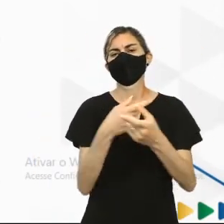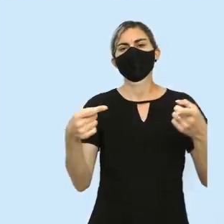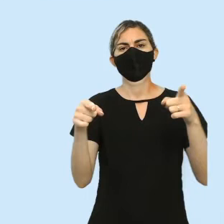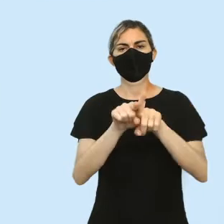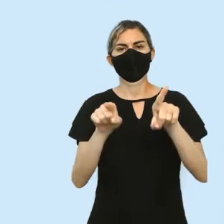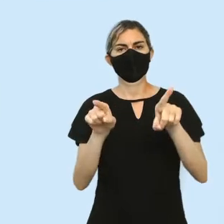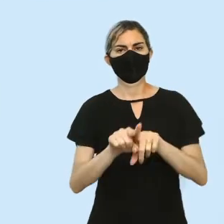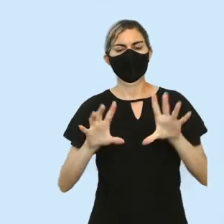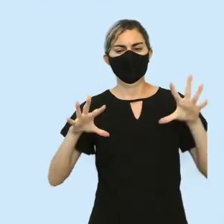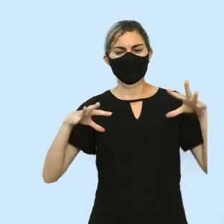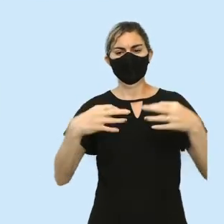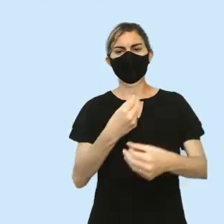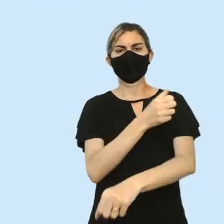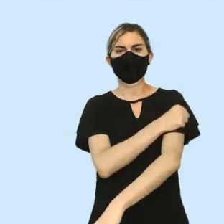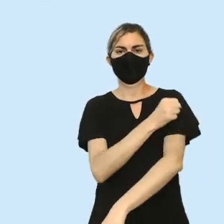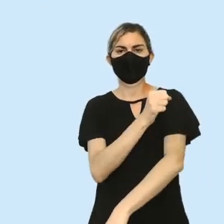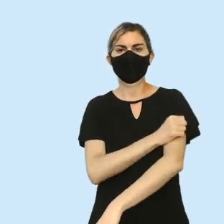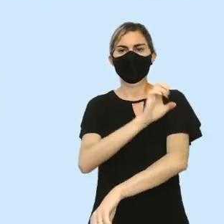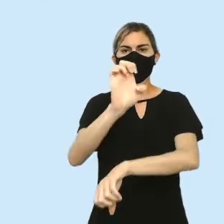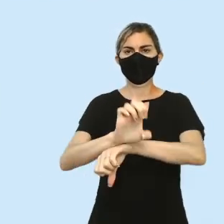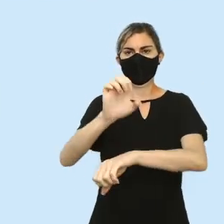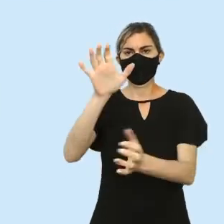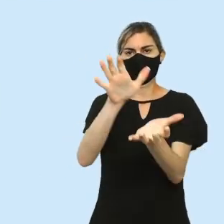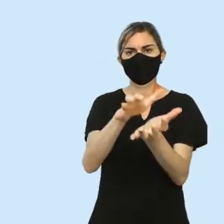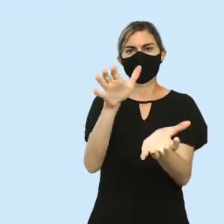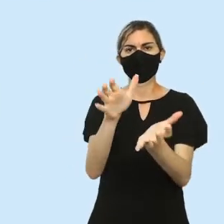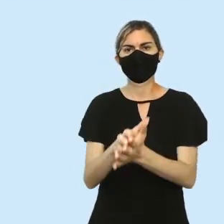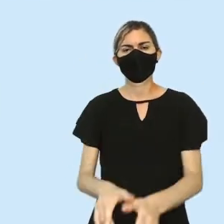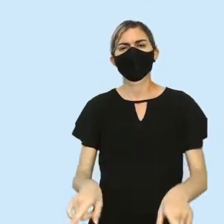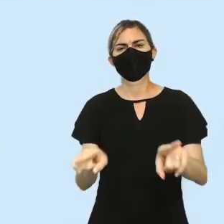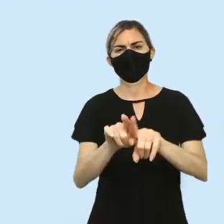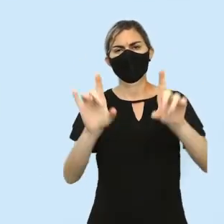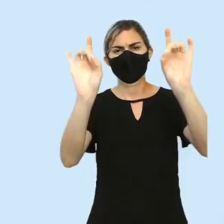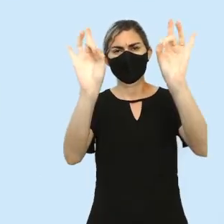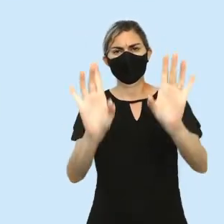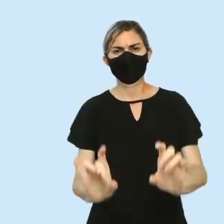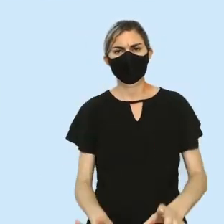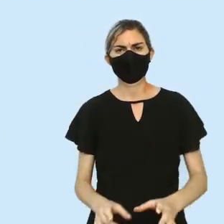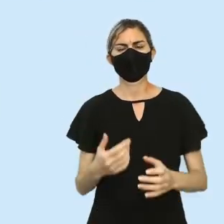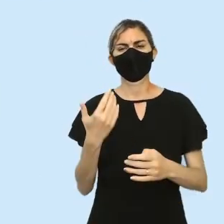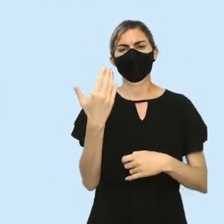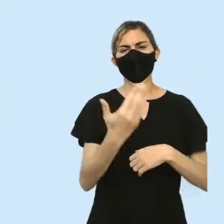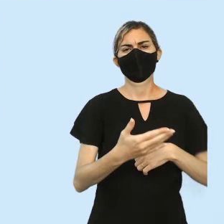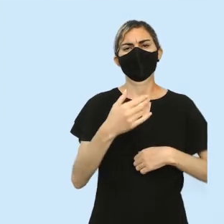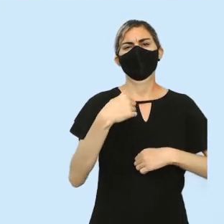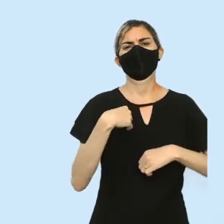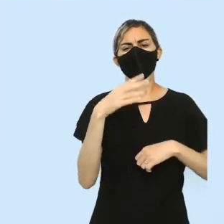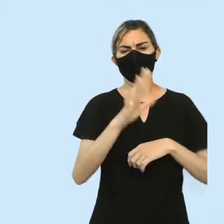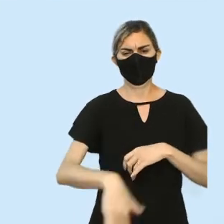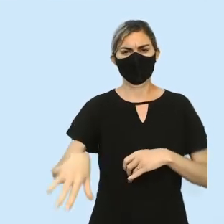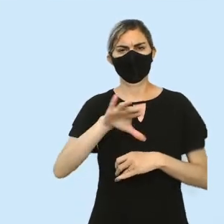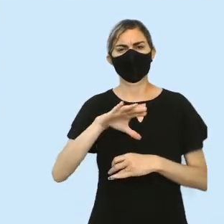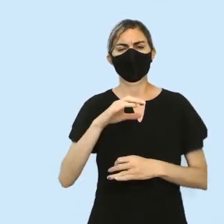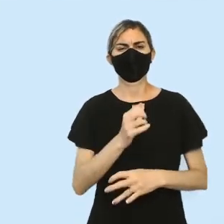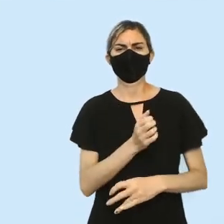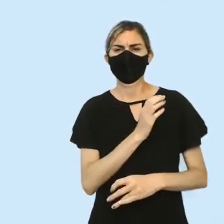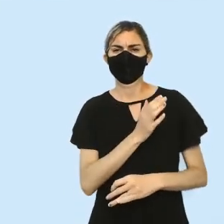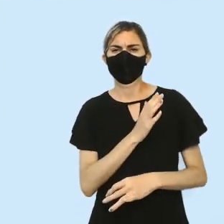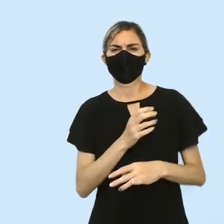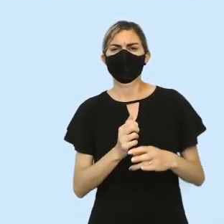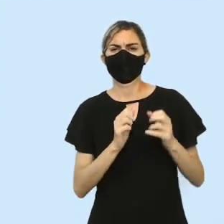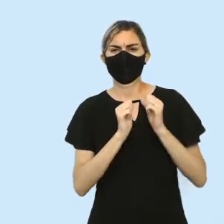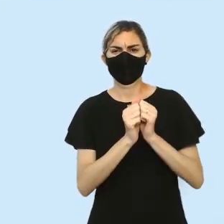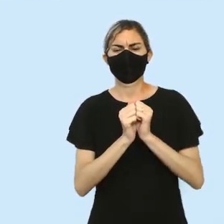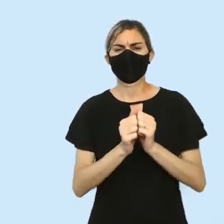também todos os alunos da Rede Estadual de Pernambuco, e em especial aquela galerinha do coração